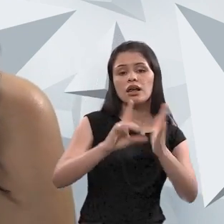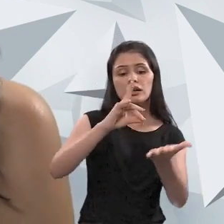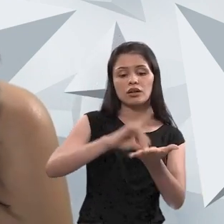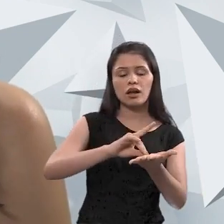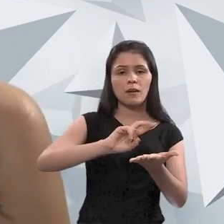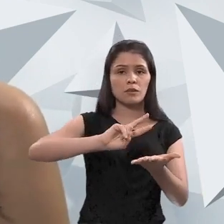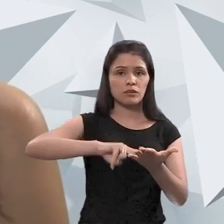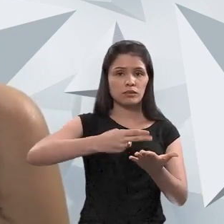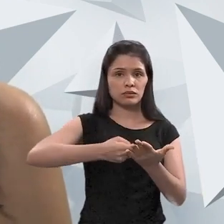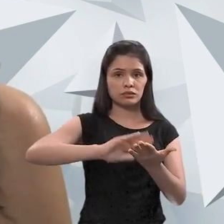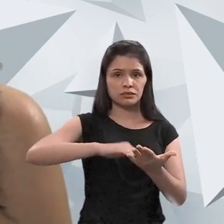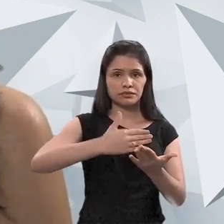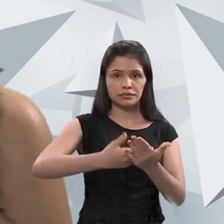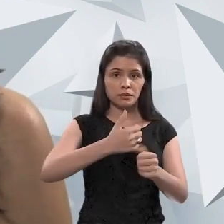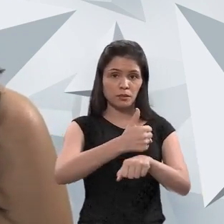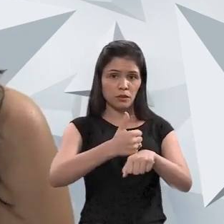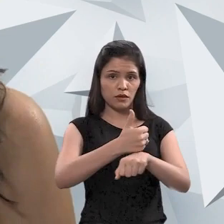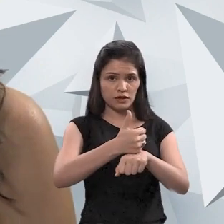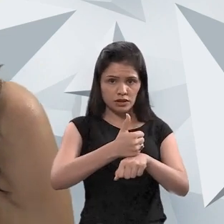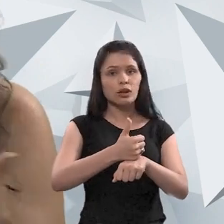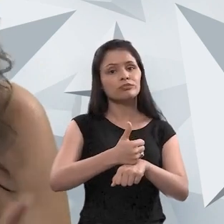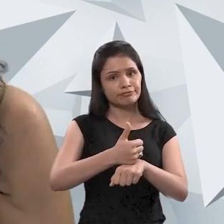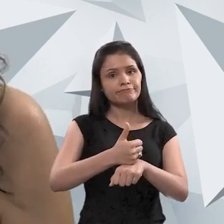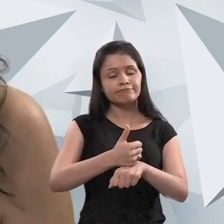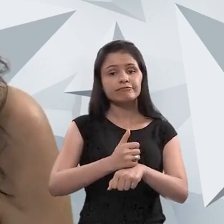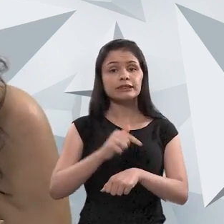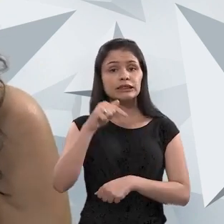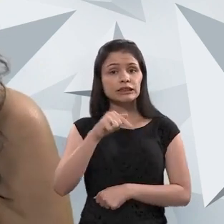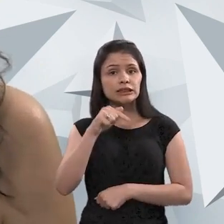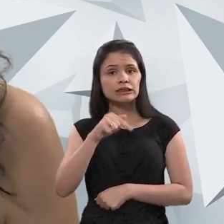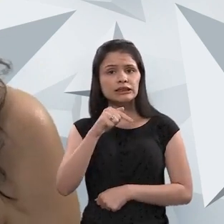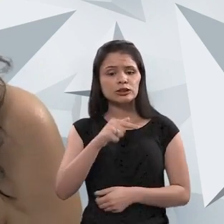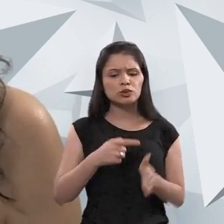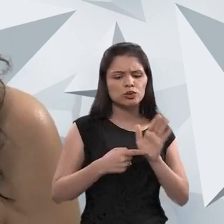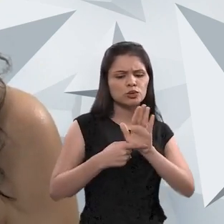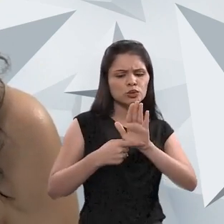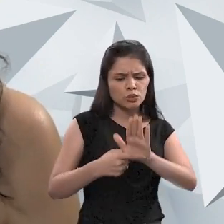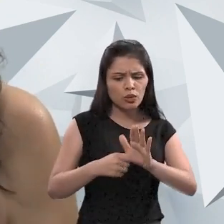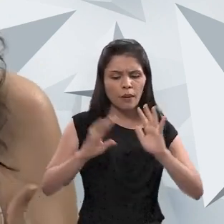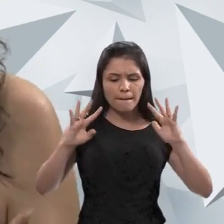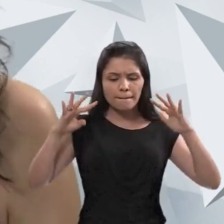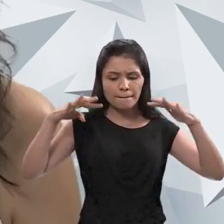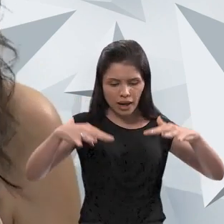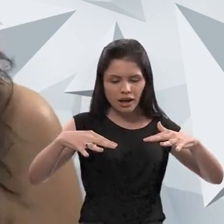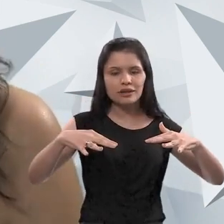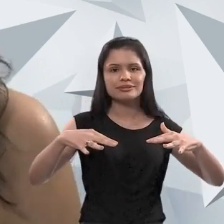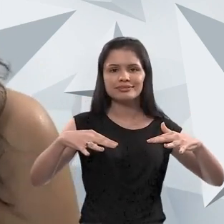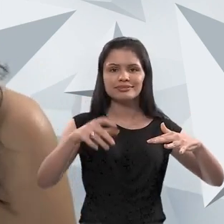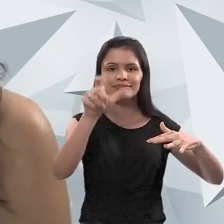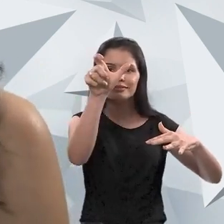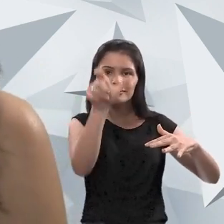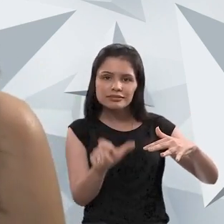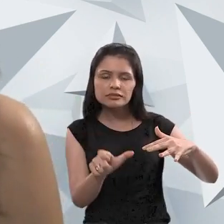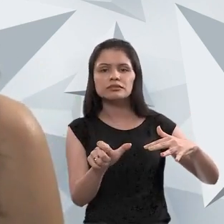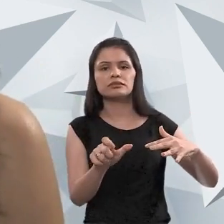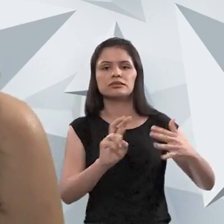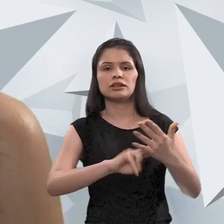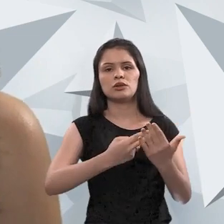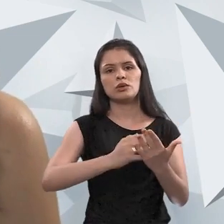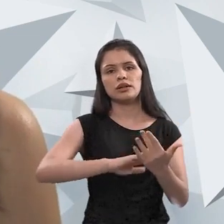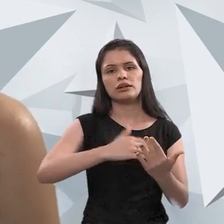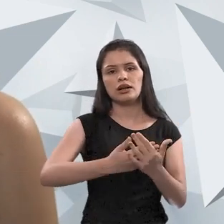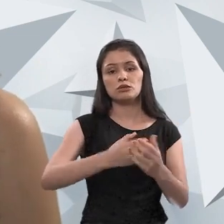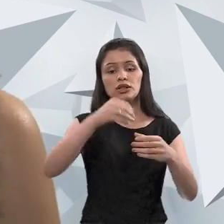que regulamenta a profissão do intérprete, foram proporcionando essa evidência maior do